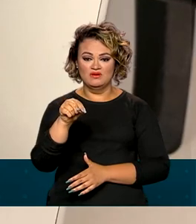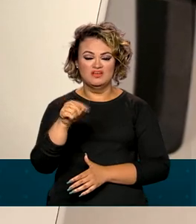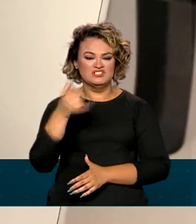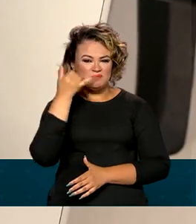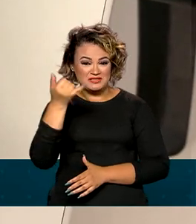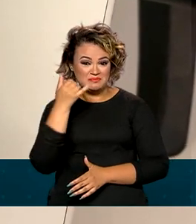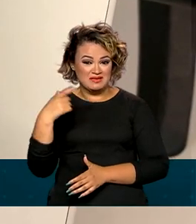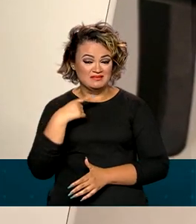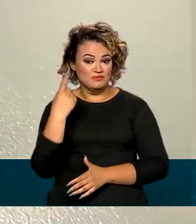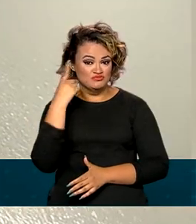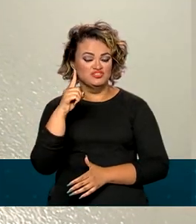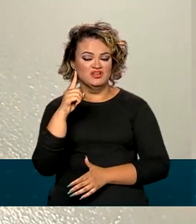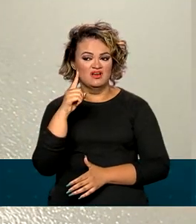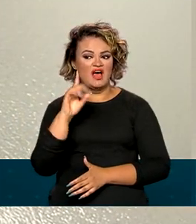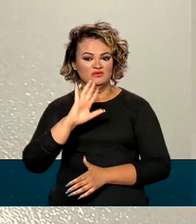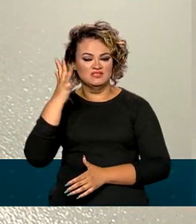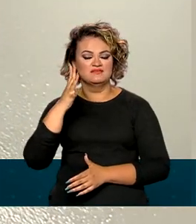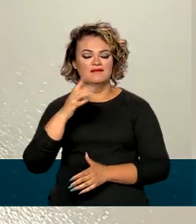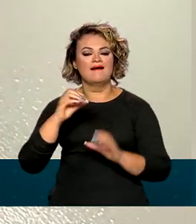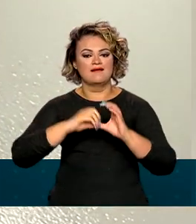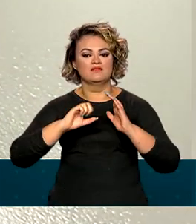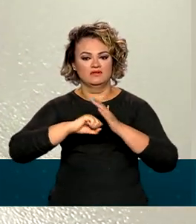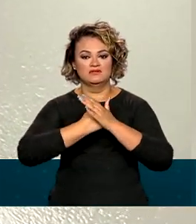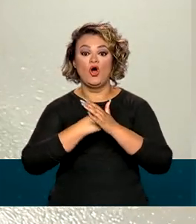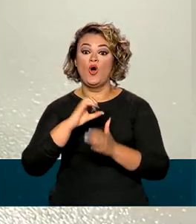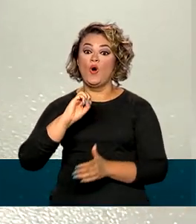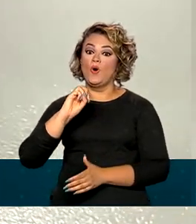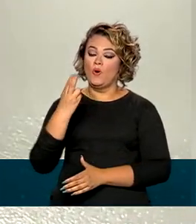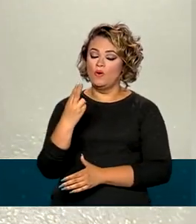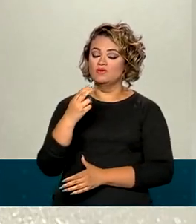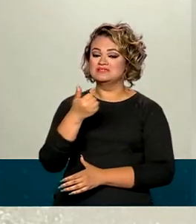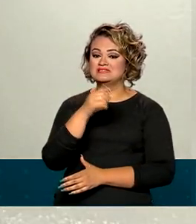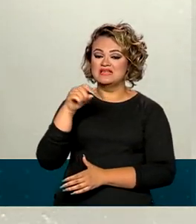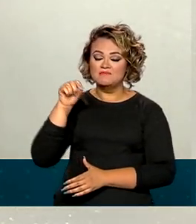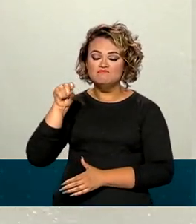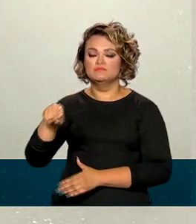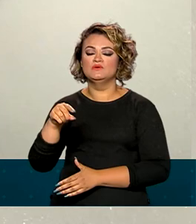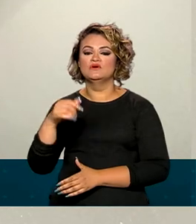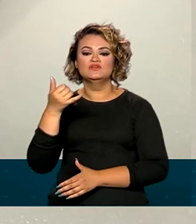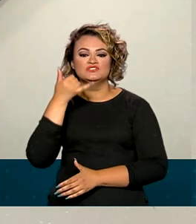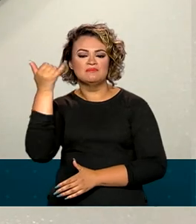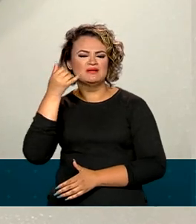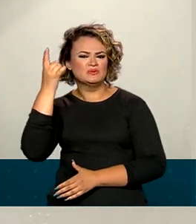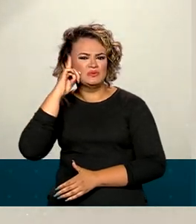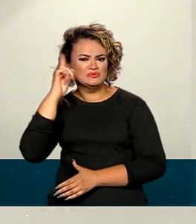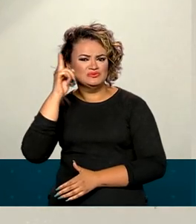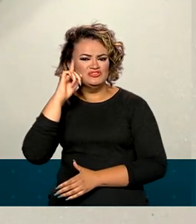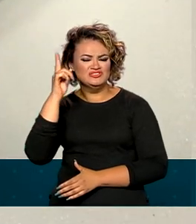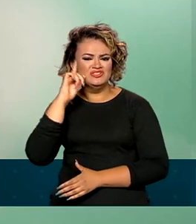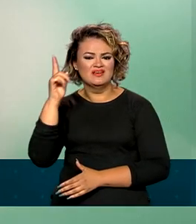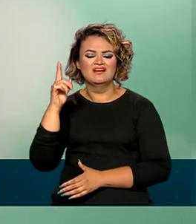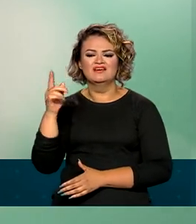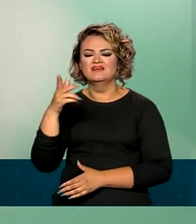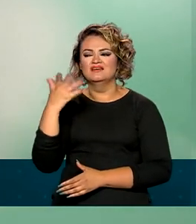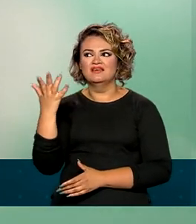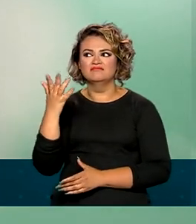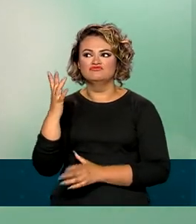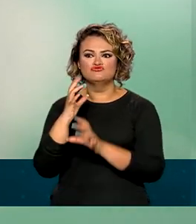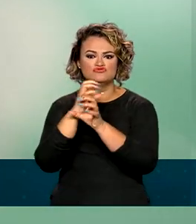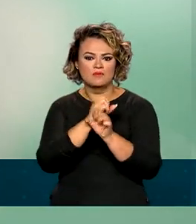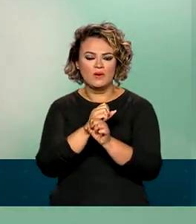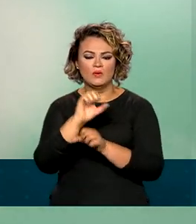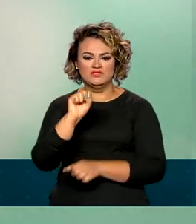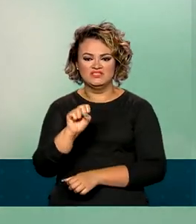em um dia ou que gerarem pelo menos 100 mil ligações 100 mil chamadas diárias de forma que elas superem